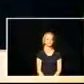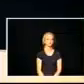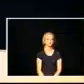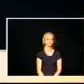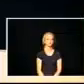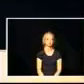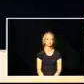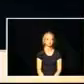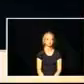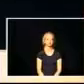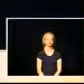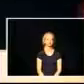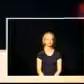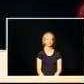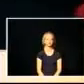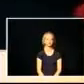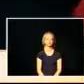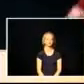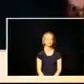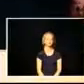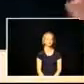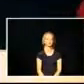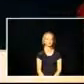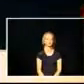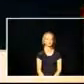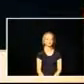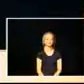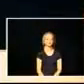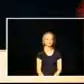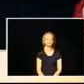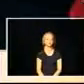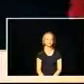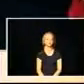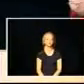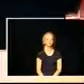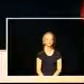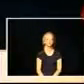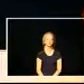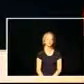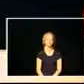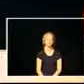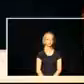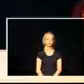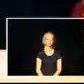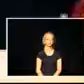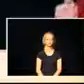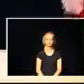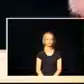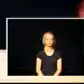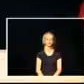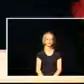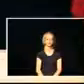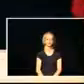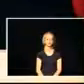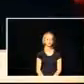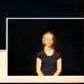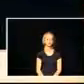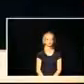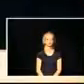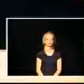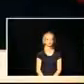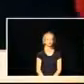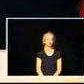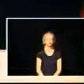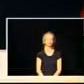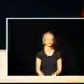ser gerados. A questão das cestas básicas, de um convênio médico, dos ativos, dos